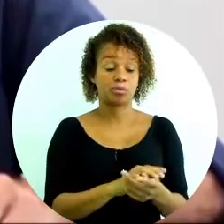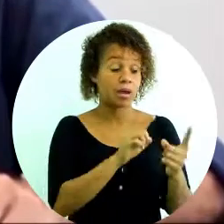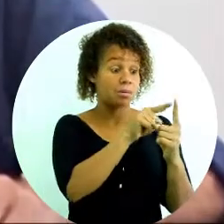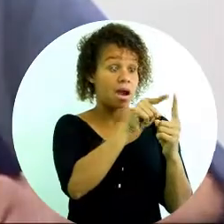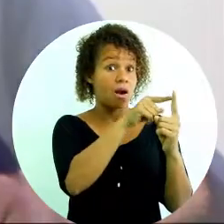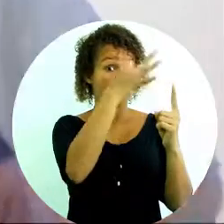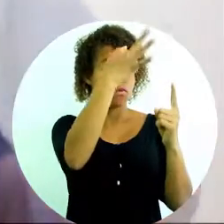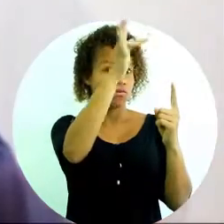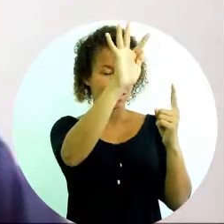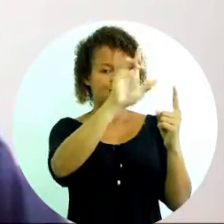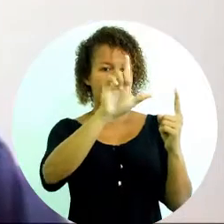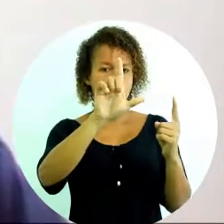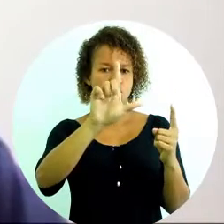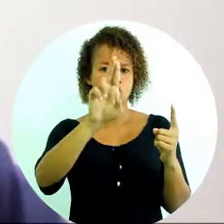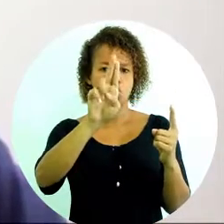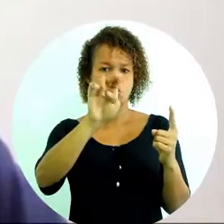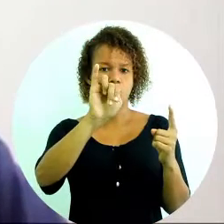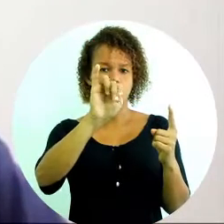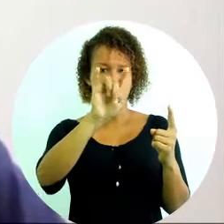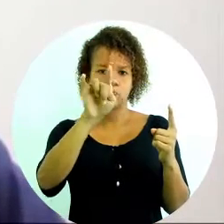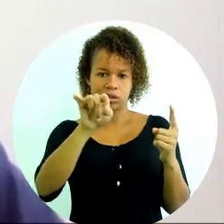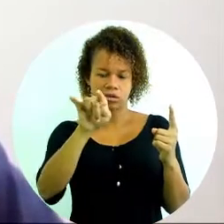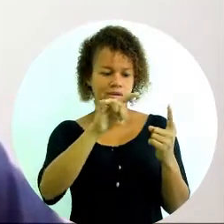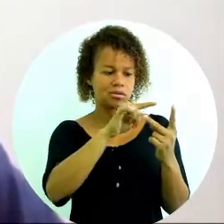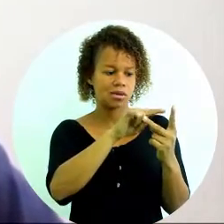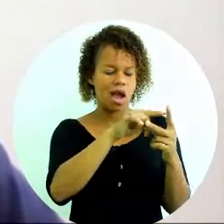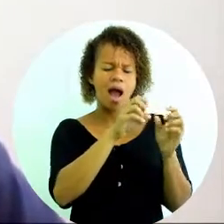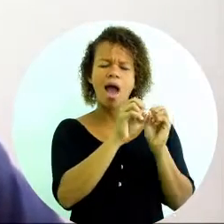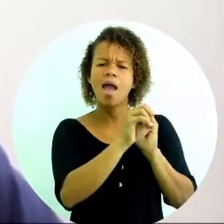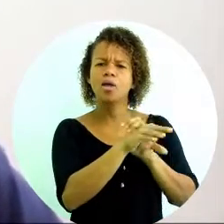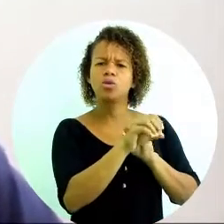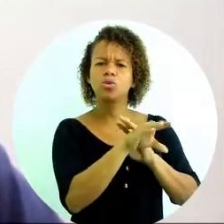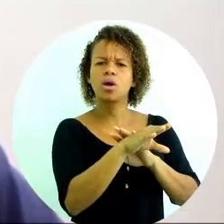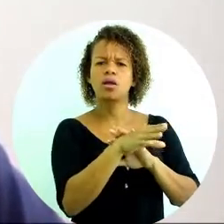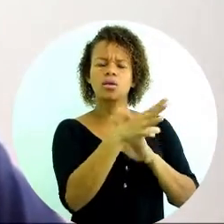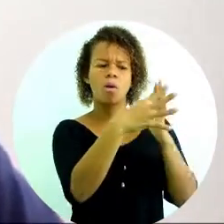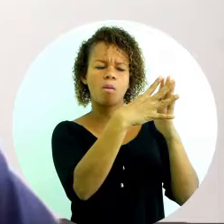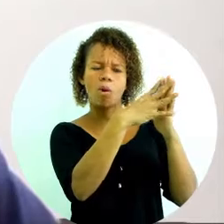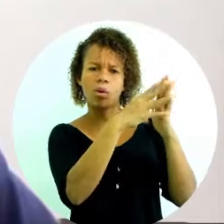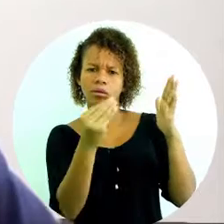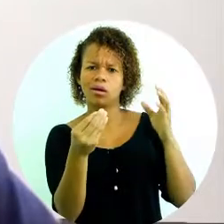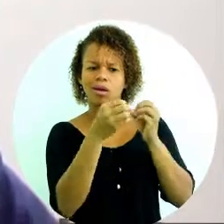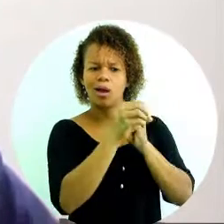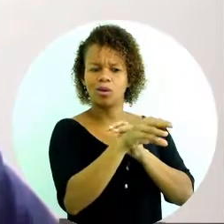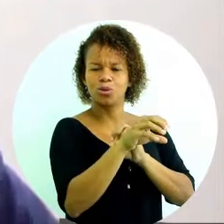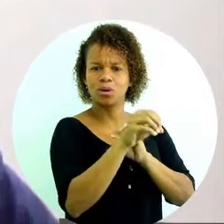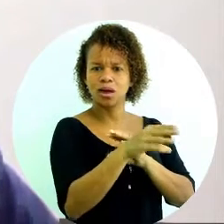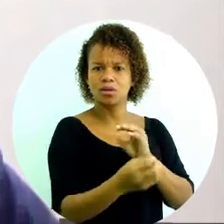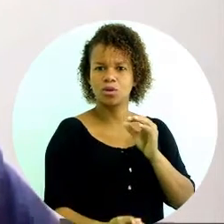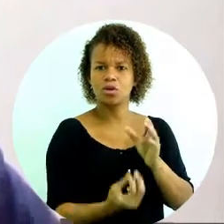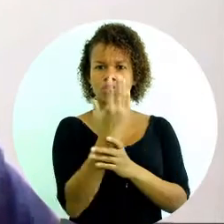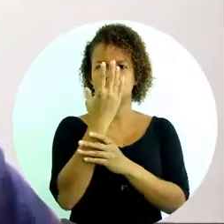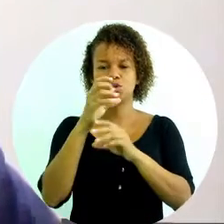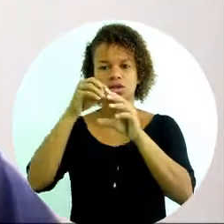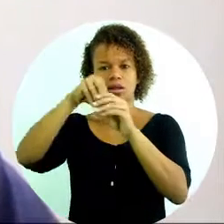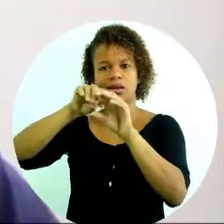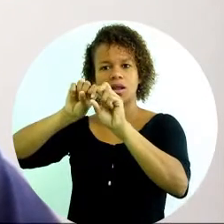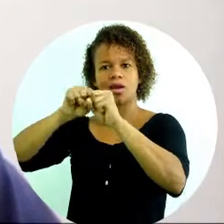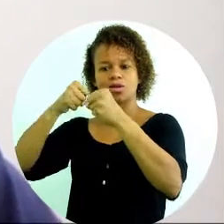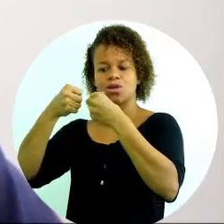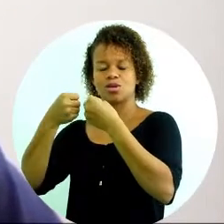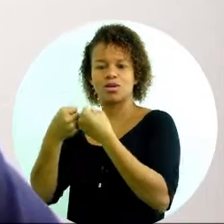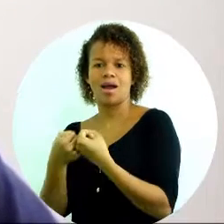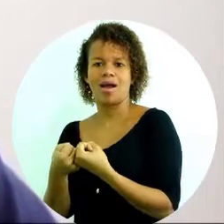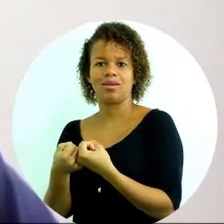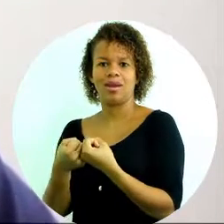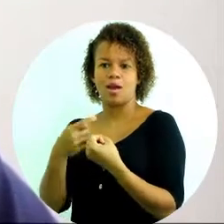dois? Para o francês Louis Althusser, a educação, o modelo de educação que surge na